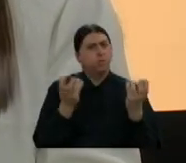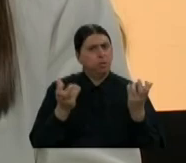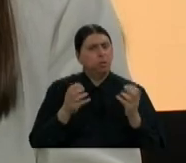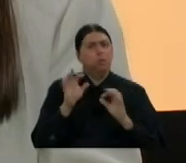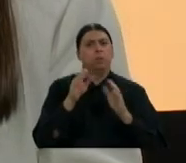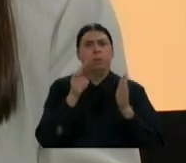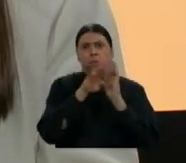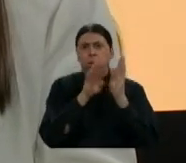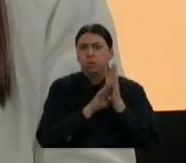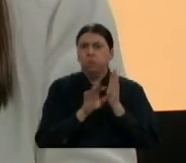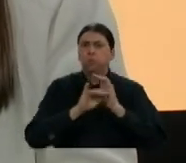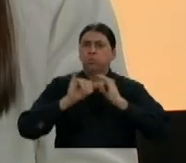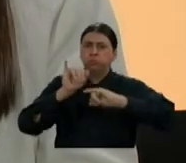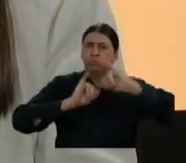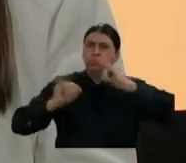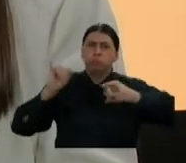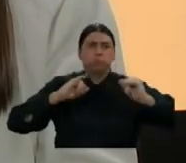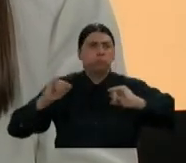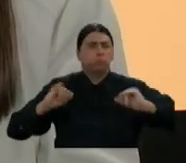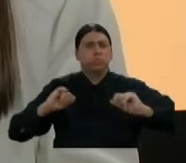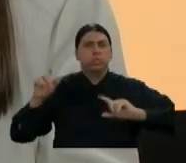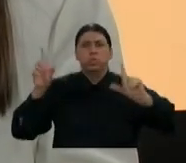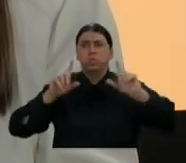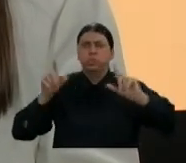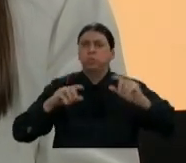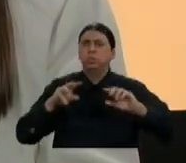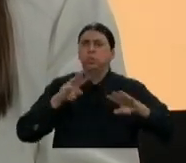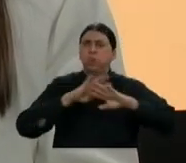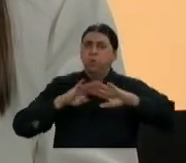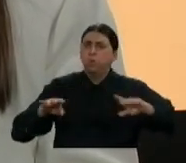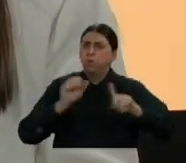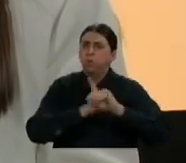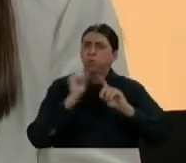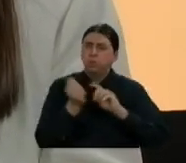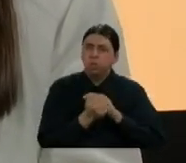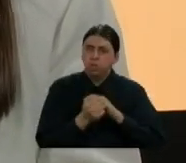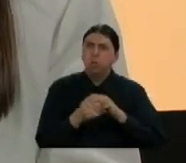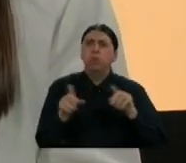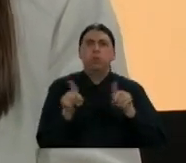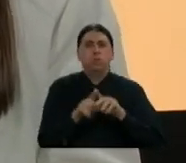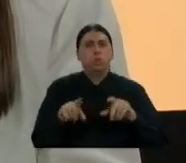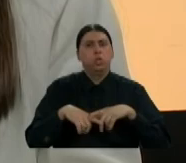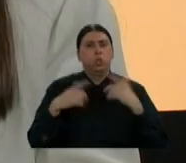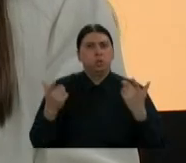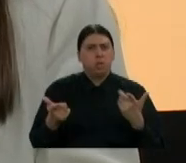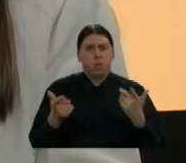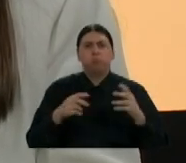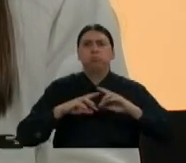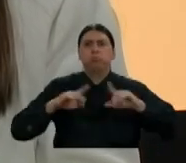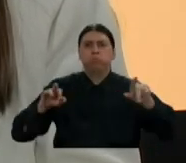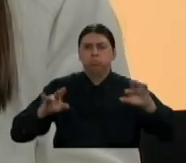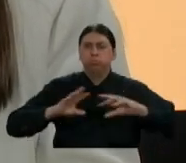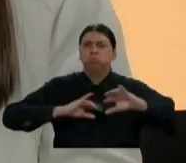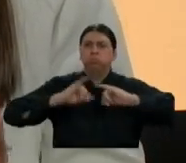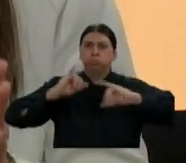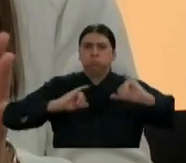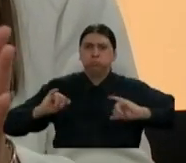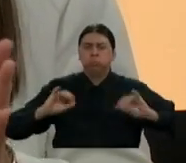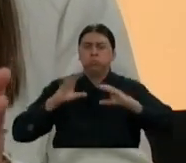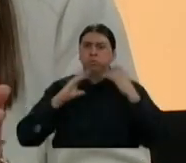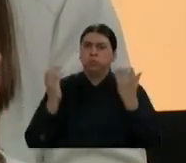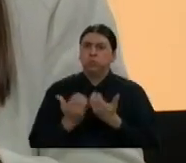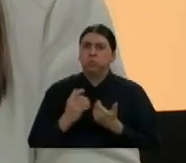e divulgam tanto na nas redes sociais de internet quanto nos jornais uma forma geral da comunidade olha nós